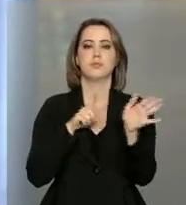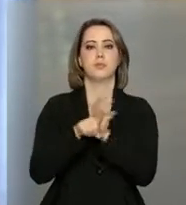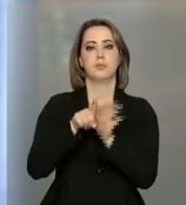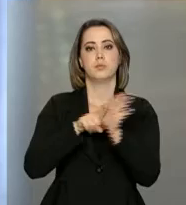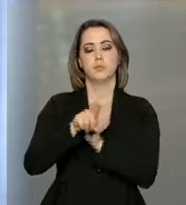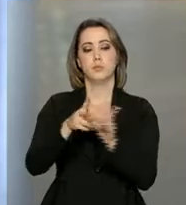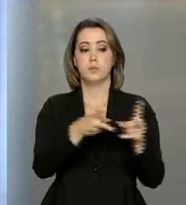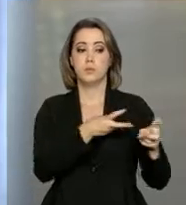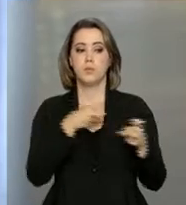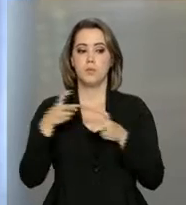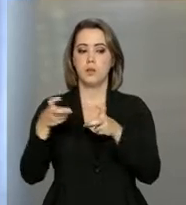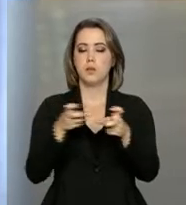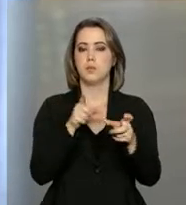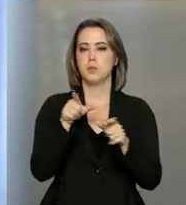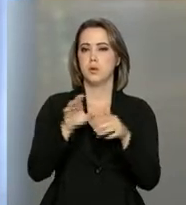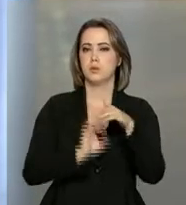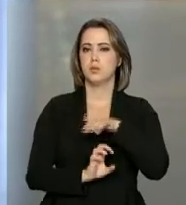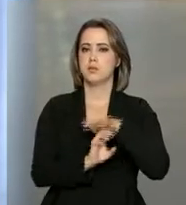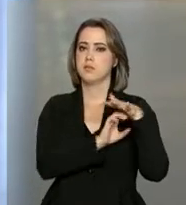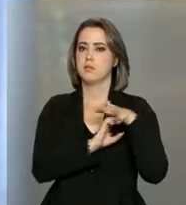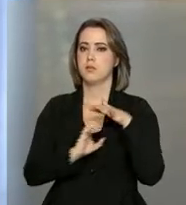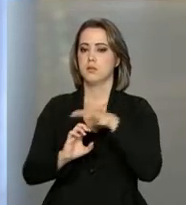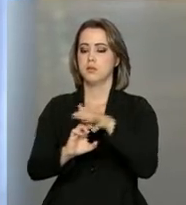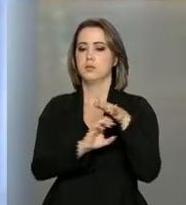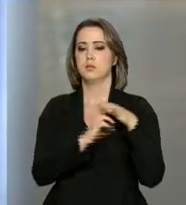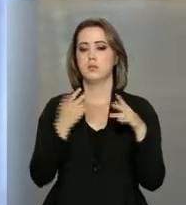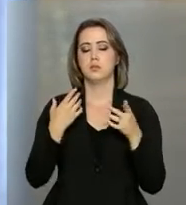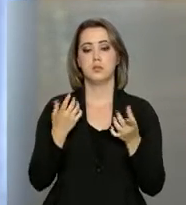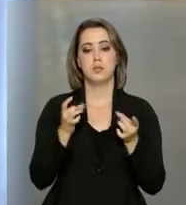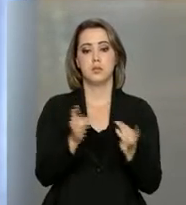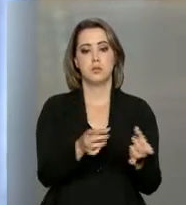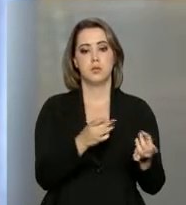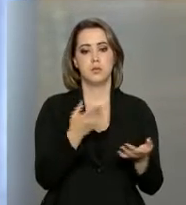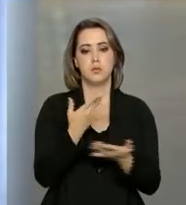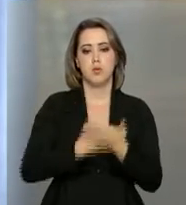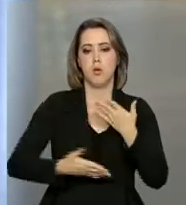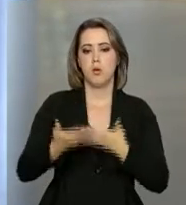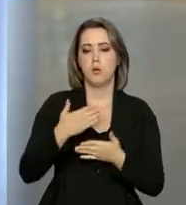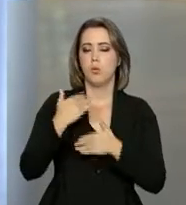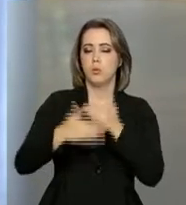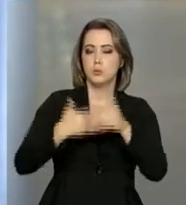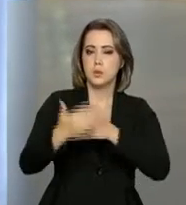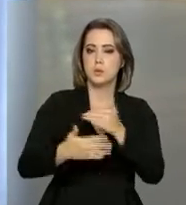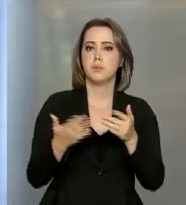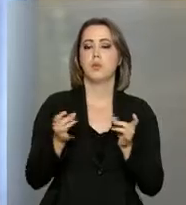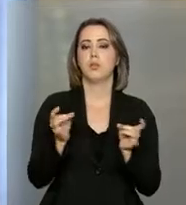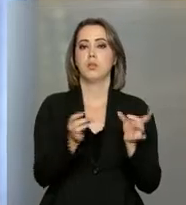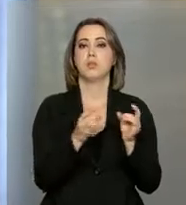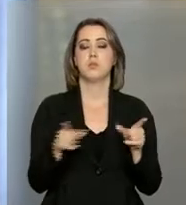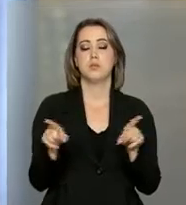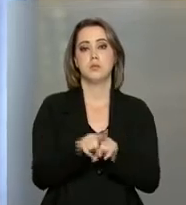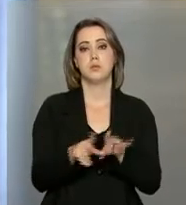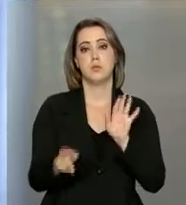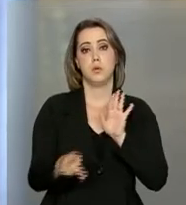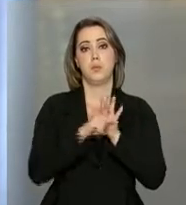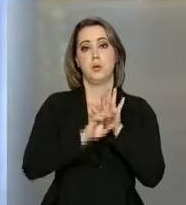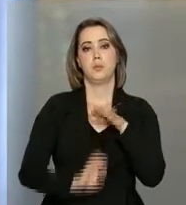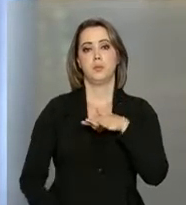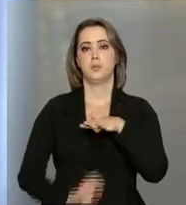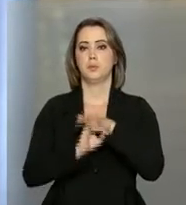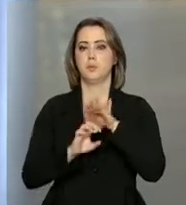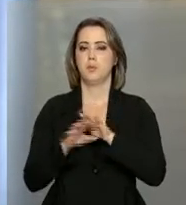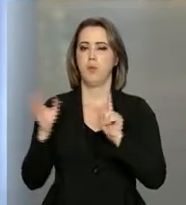percepção dos consumidores comerciantes em relação às condições atuais ao desempenho do comércio e da própria infraero empresa